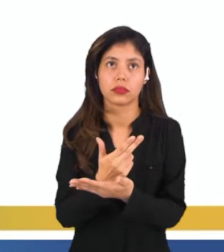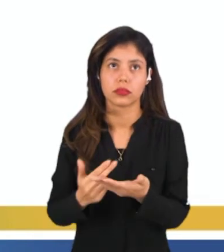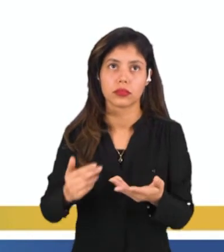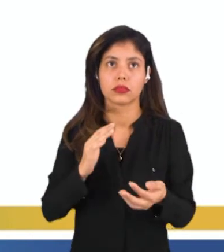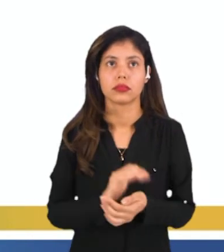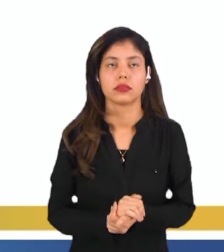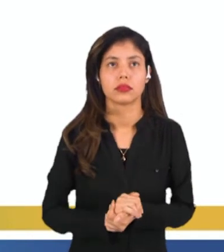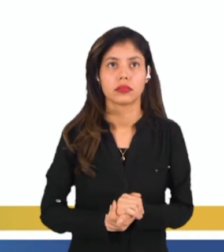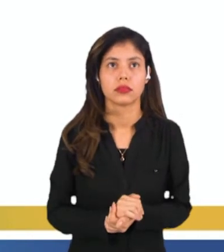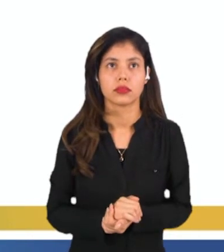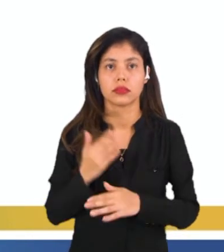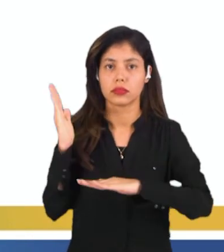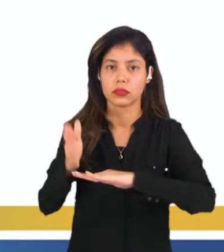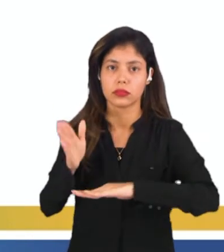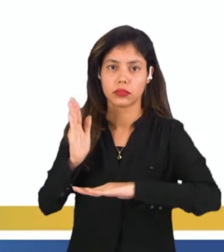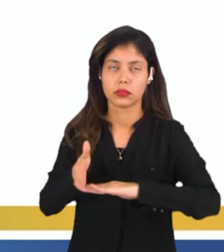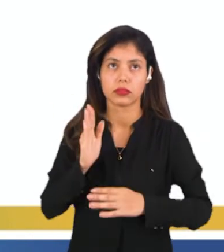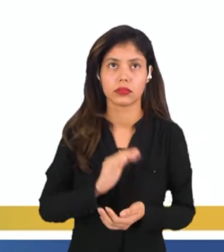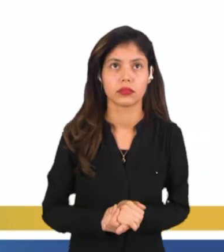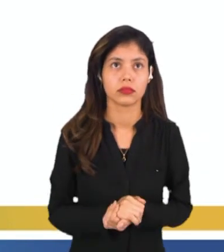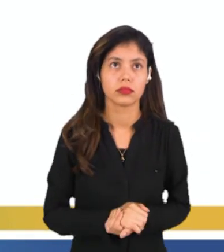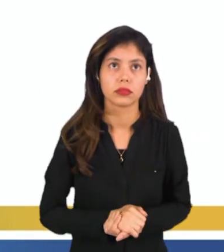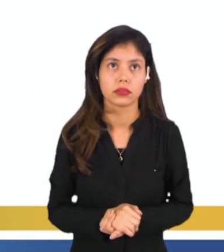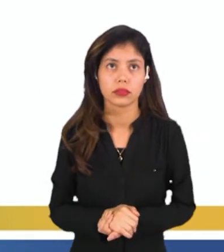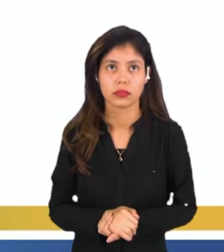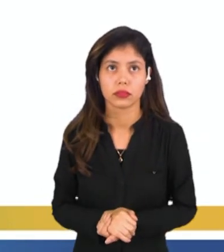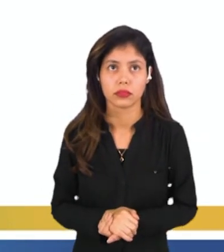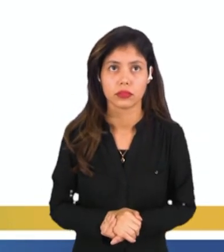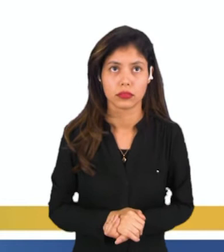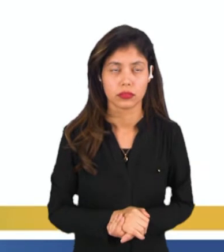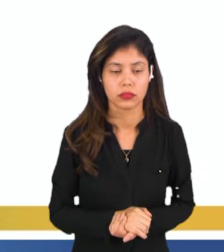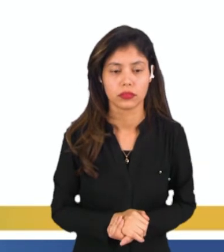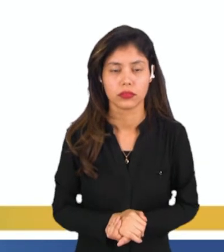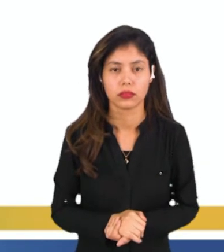pájaros, arte contemporáneo, fulgor y muerte,